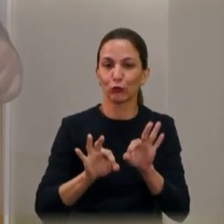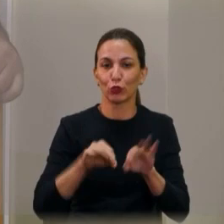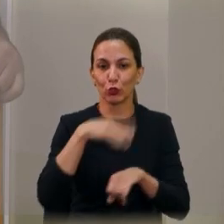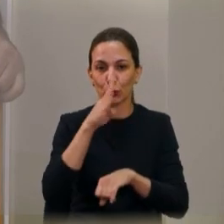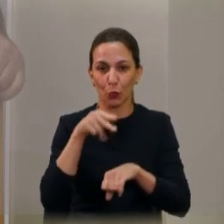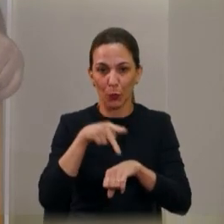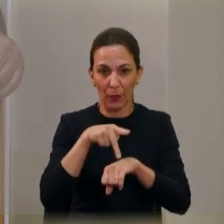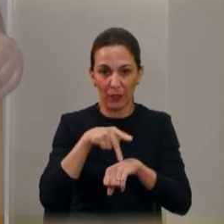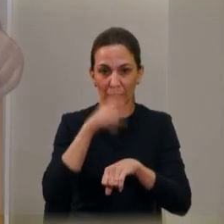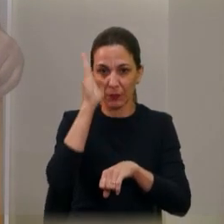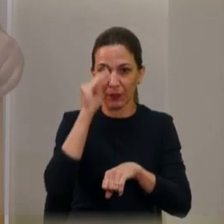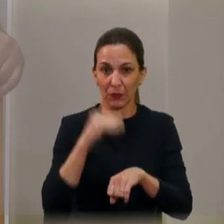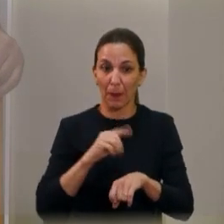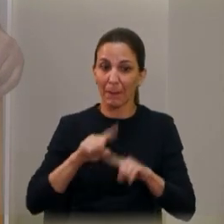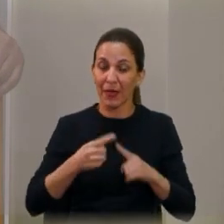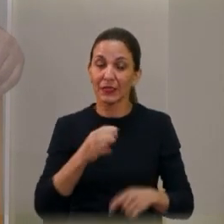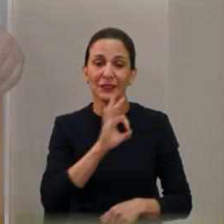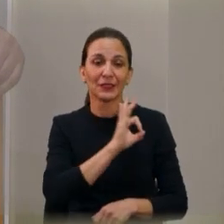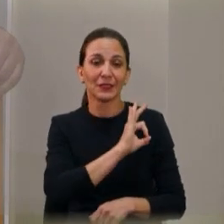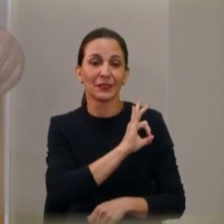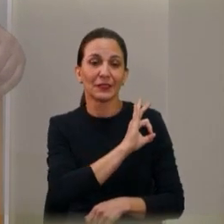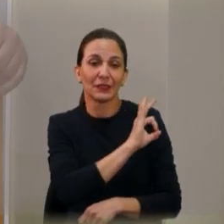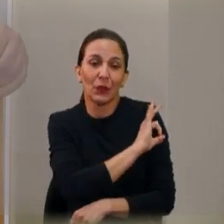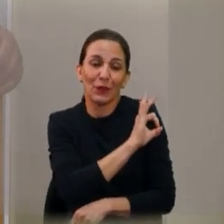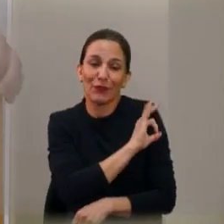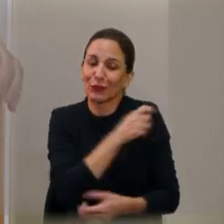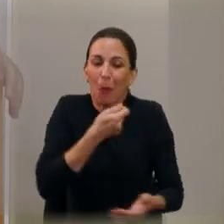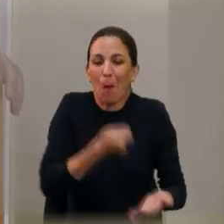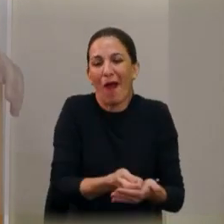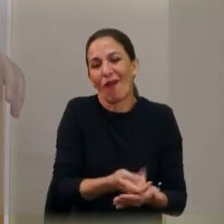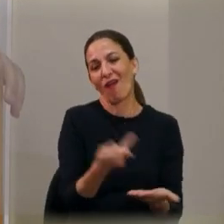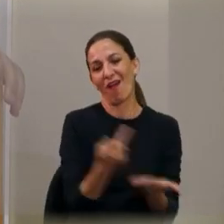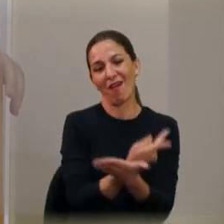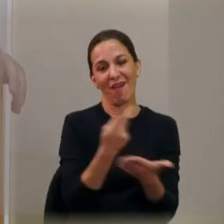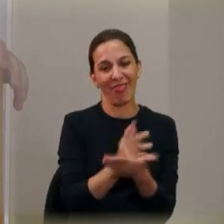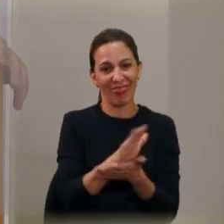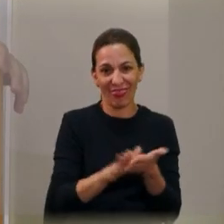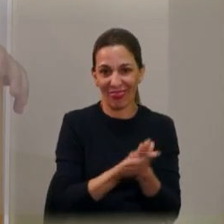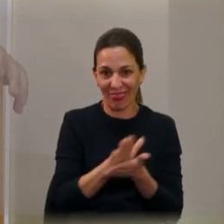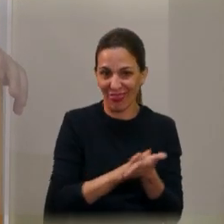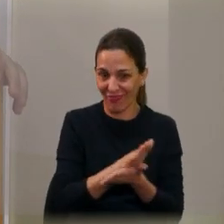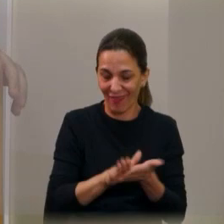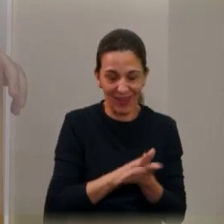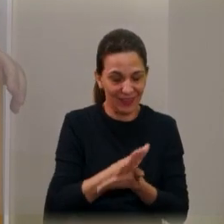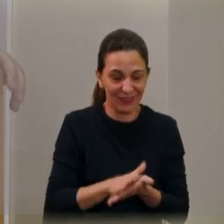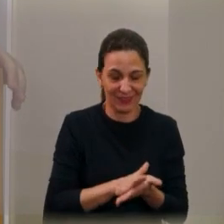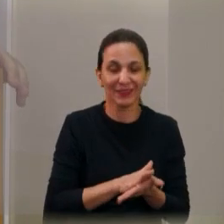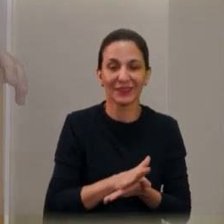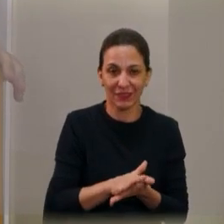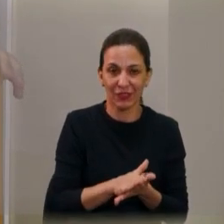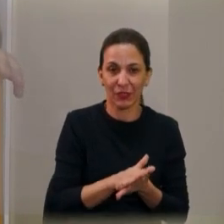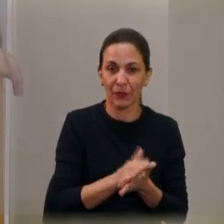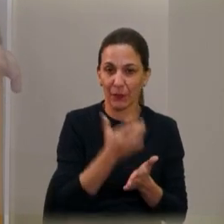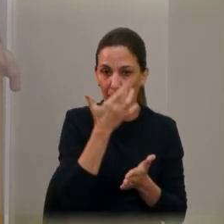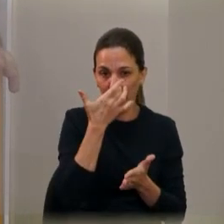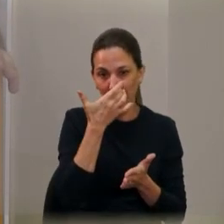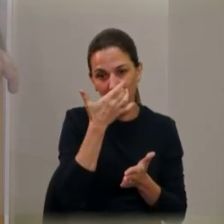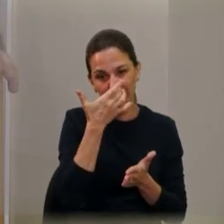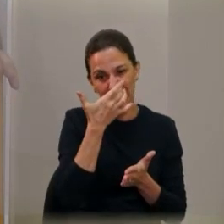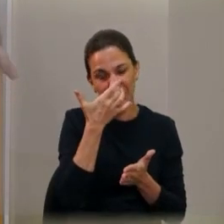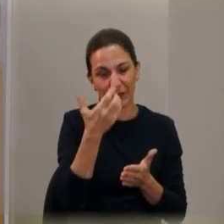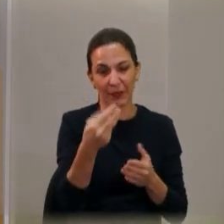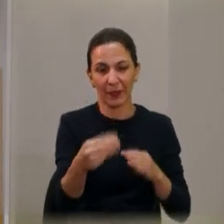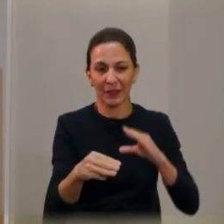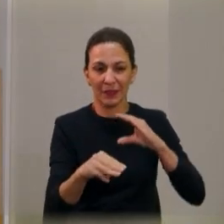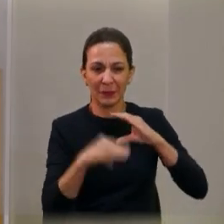que a prefeitura não acompanhou não fez esse pagamento no dia do holerite assim que saiu holerite recebi dezenas de mensagens